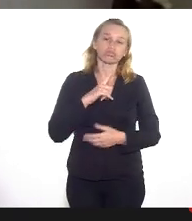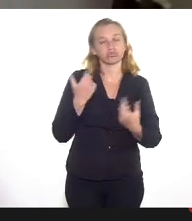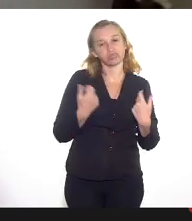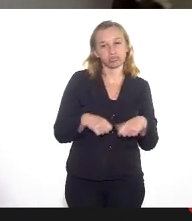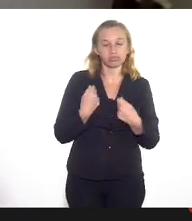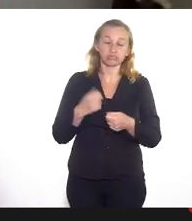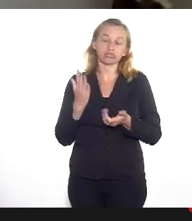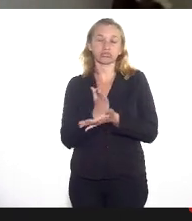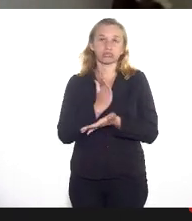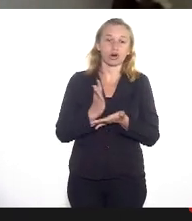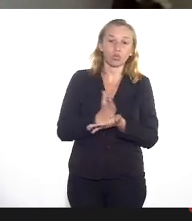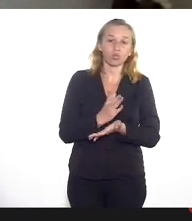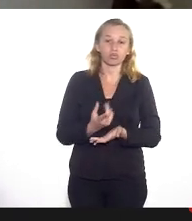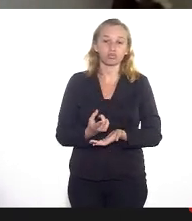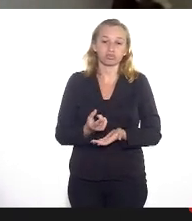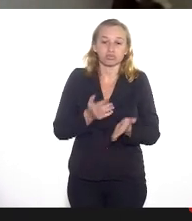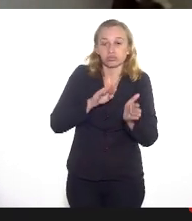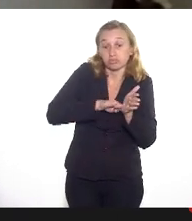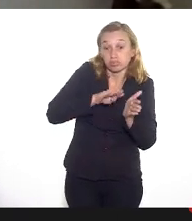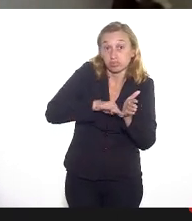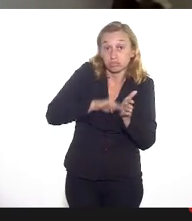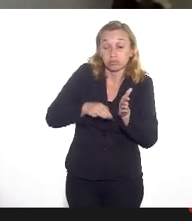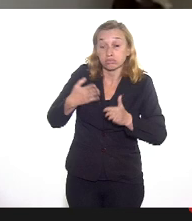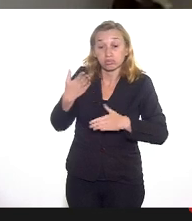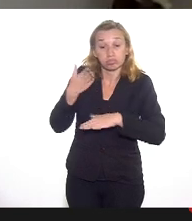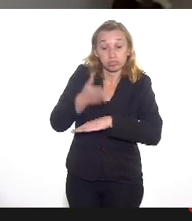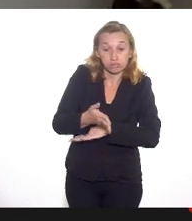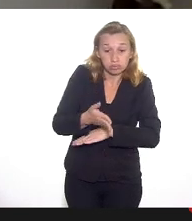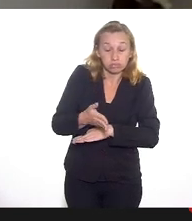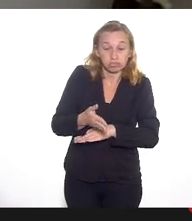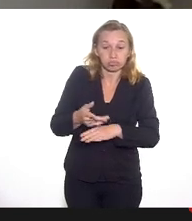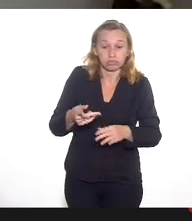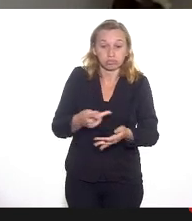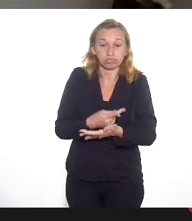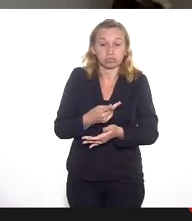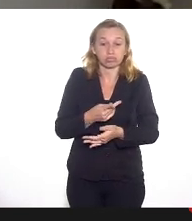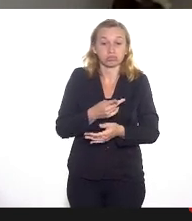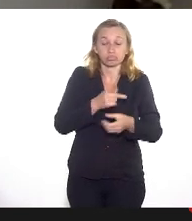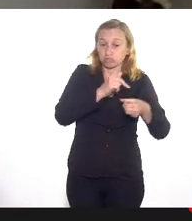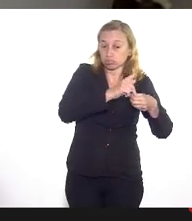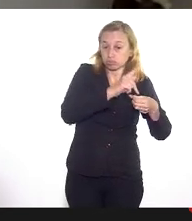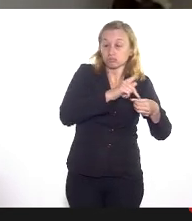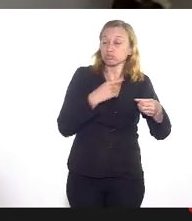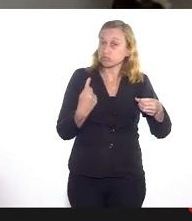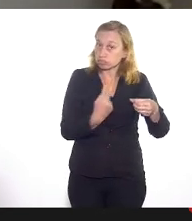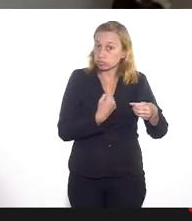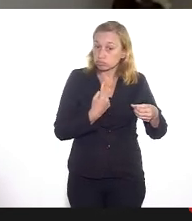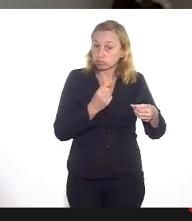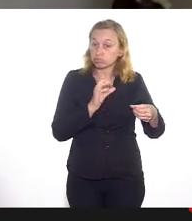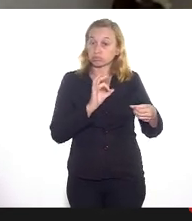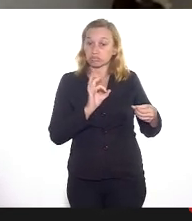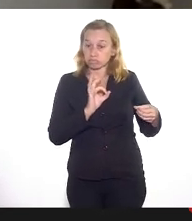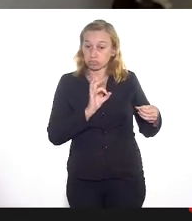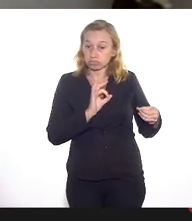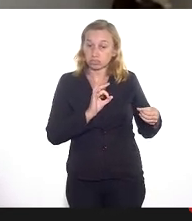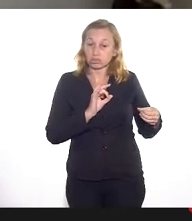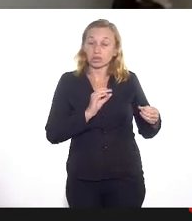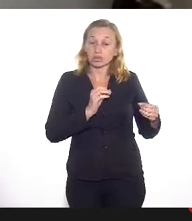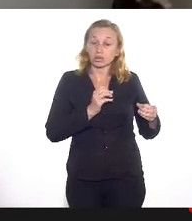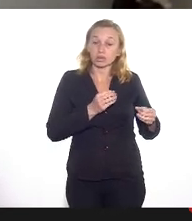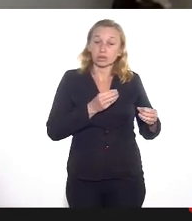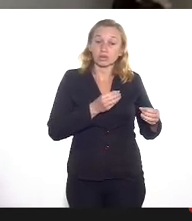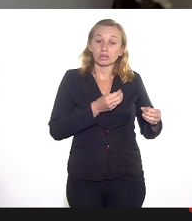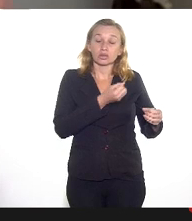necessidade de algum gasto e ser diretamente incorrido pelo operador, nós então fornecemos esses dados